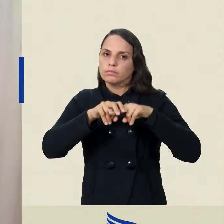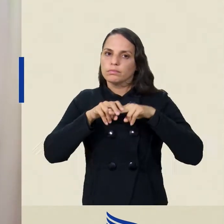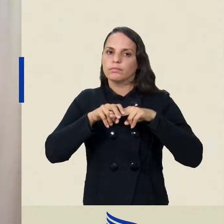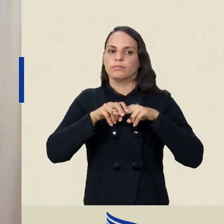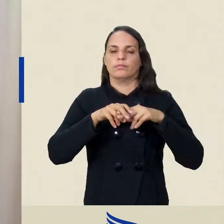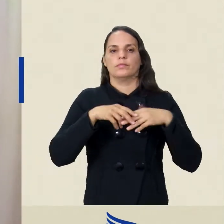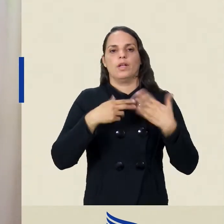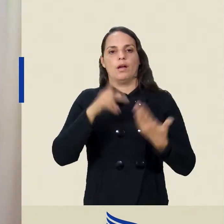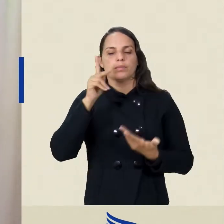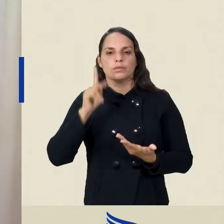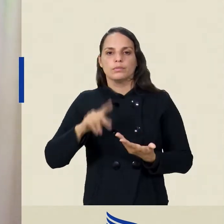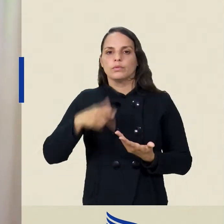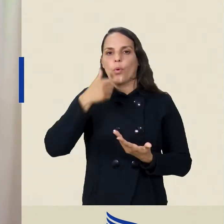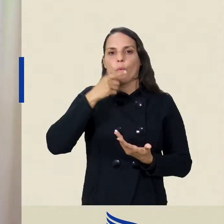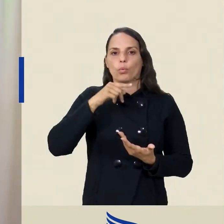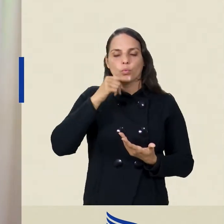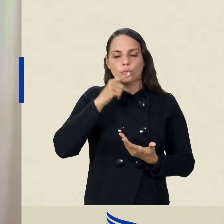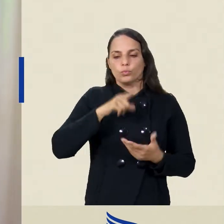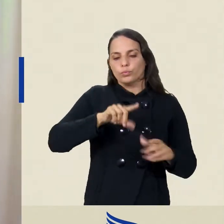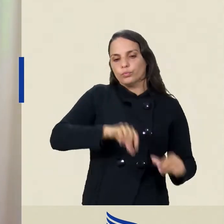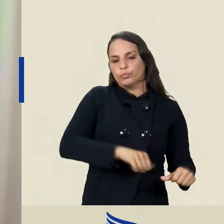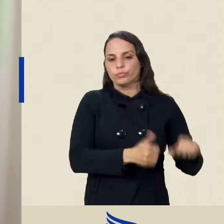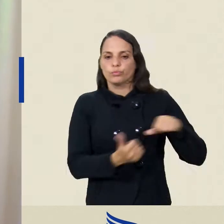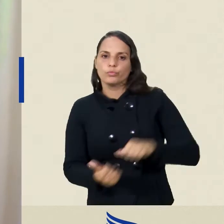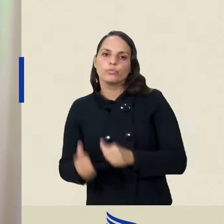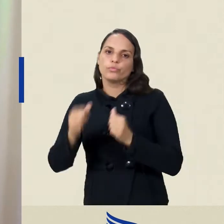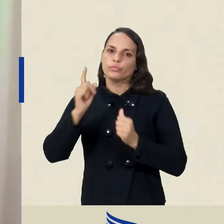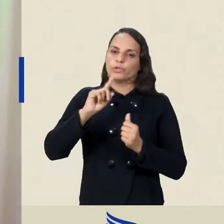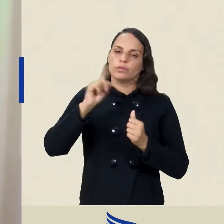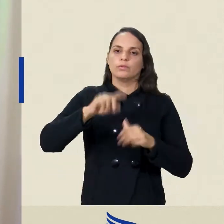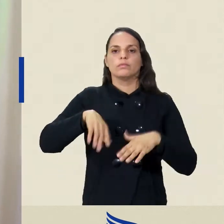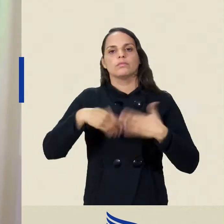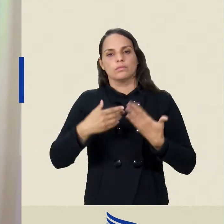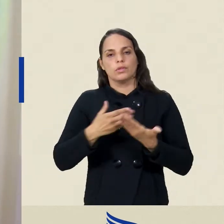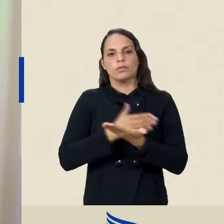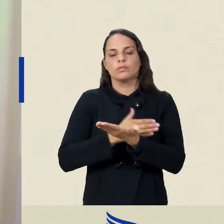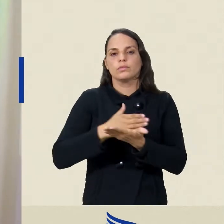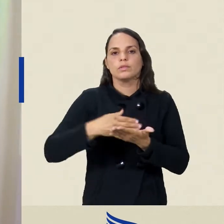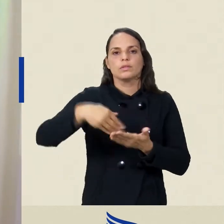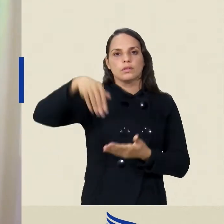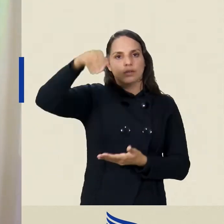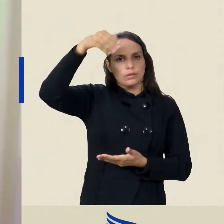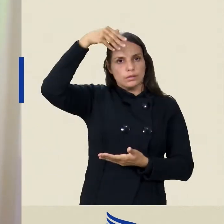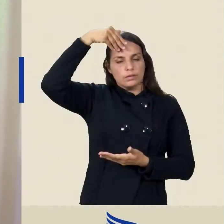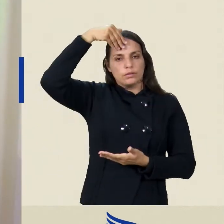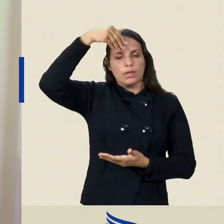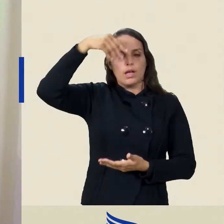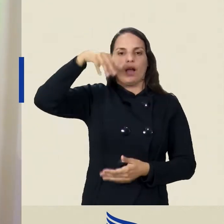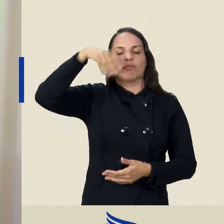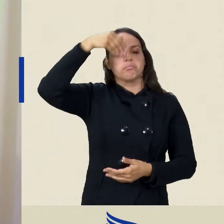dos oficiantes em atender à demanda. Passaram a borrifar água nos batizandos.